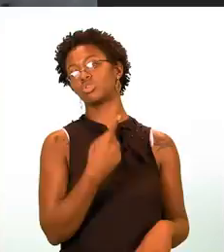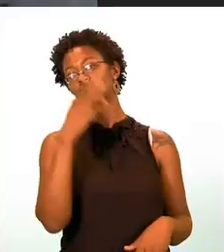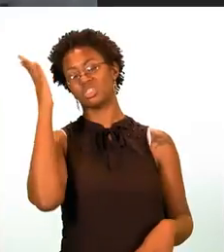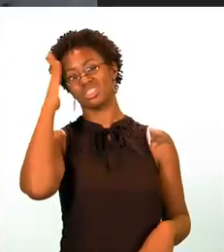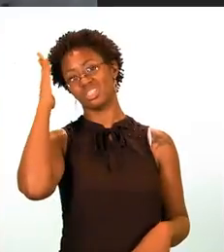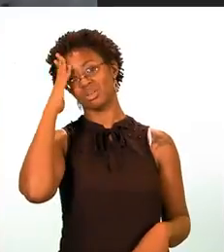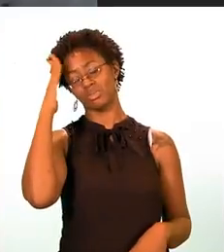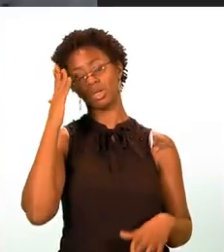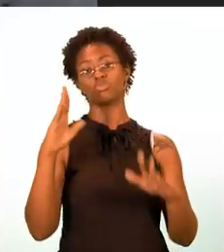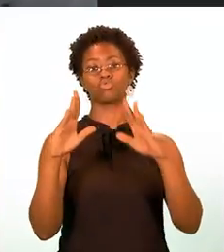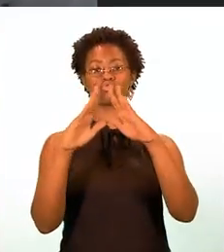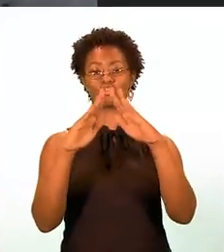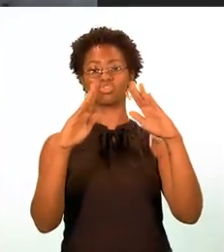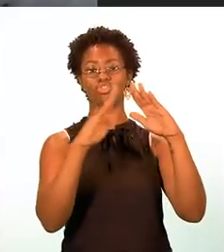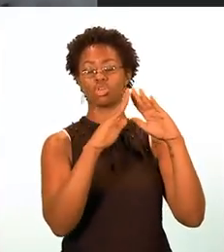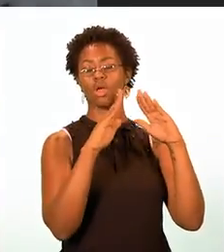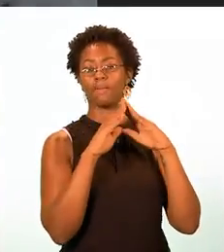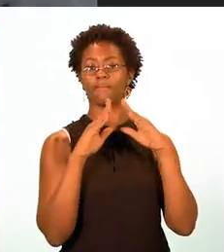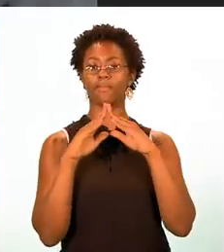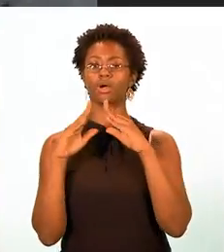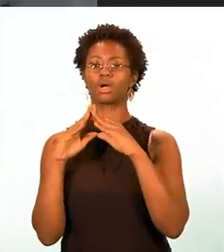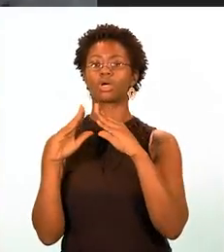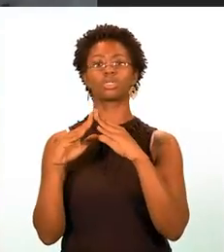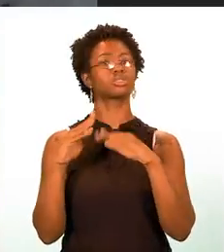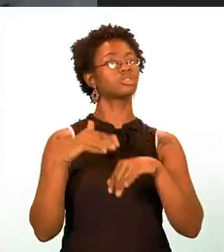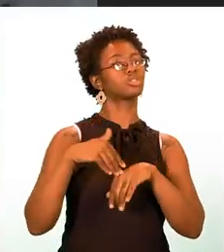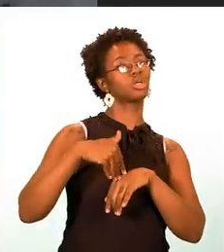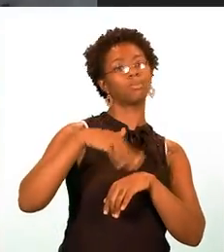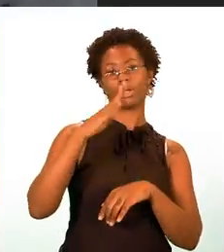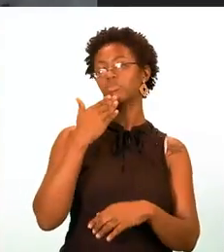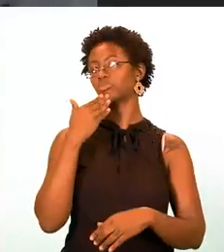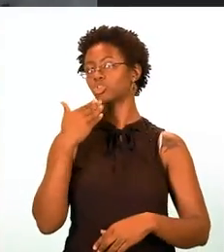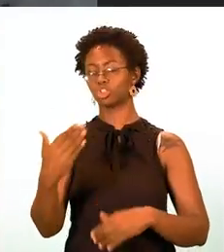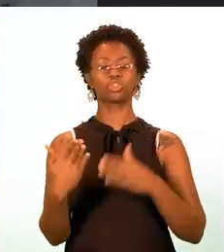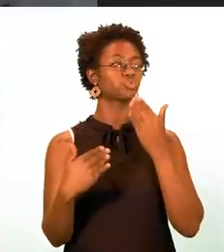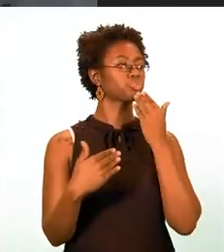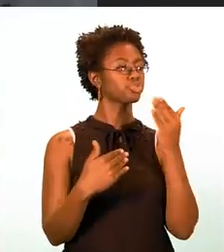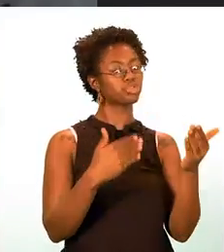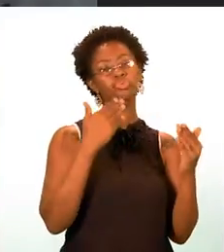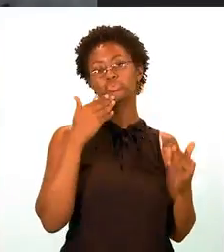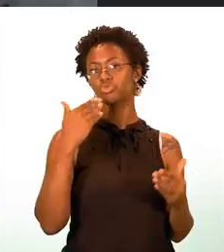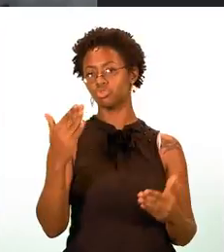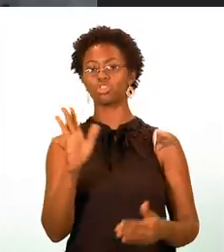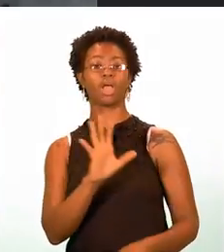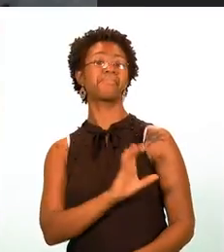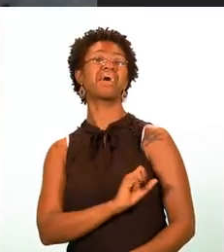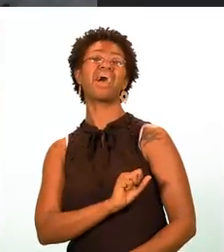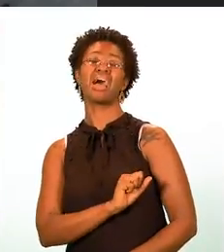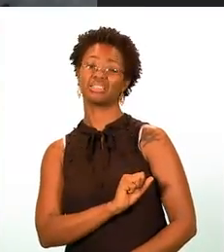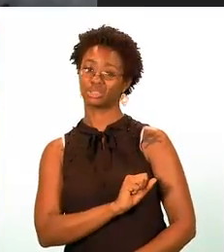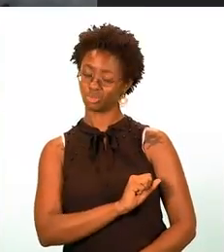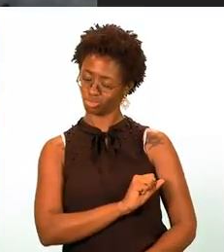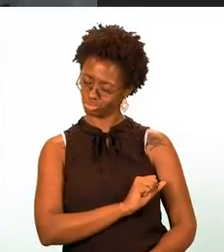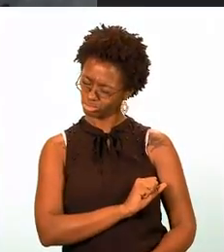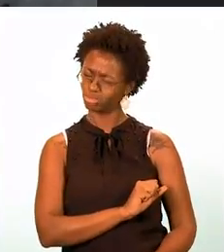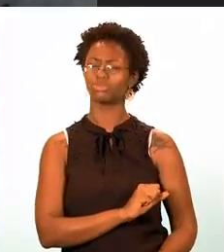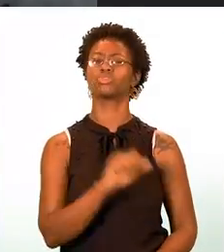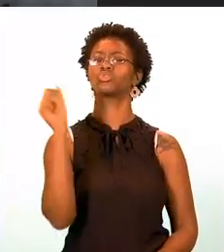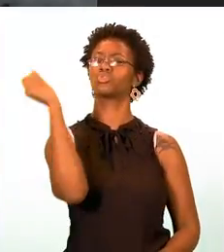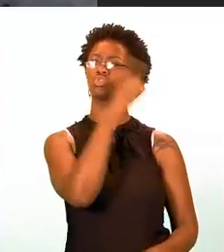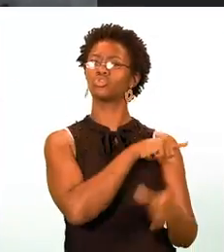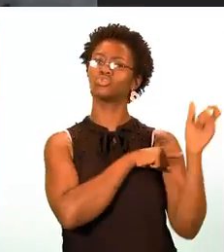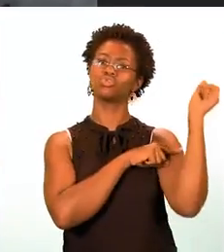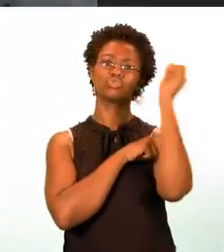gente sabe que os diamantes, eles são os mais solicitados, os mais queridos e os